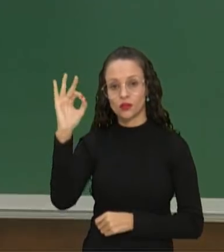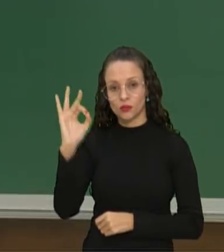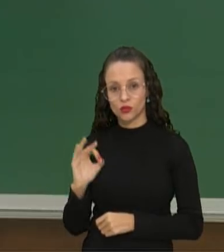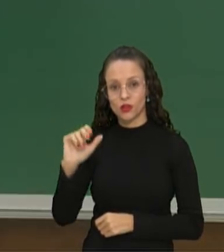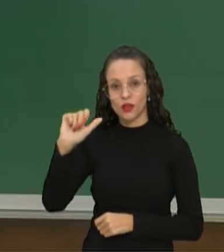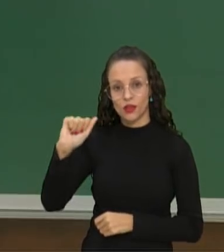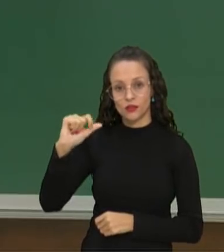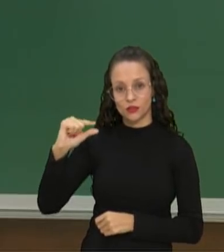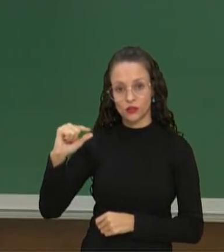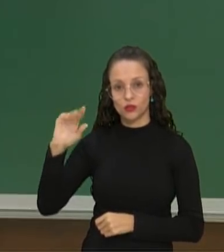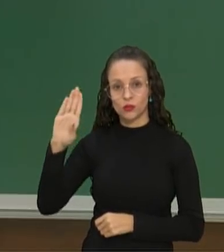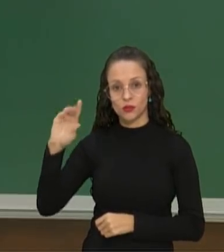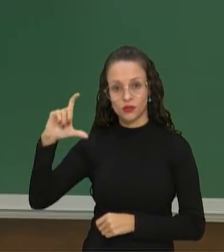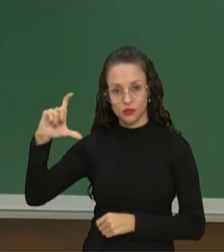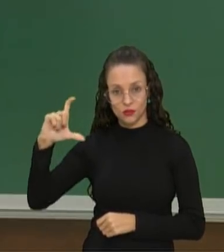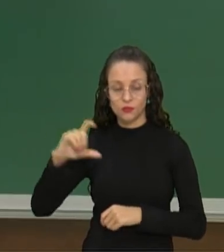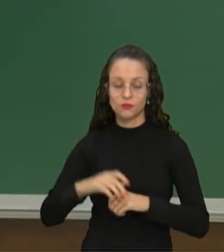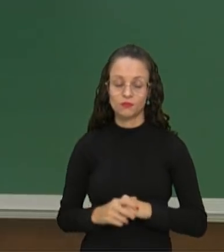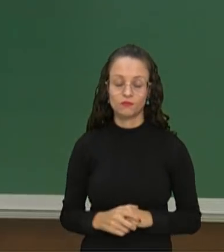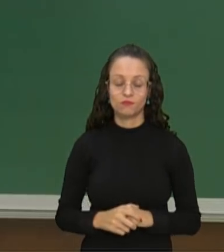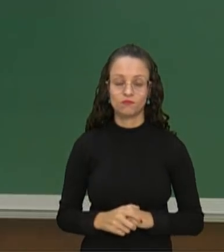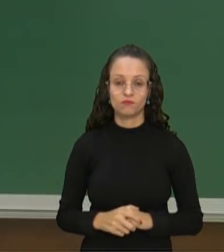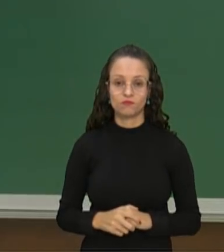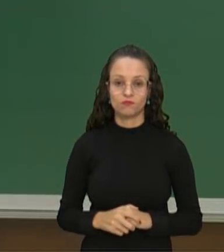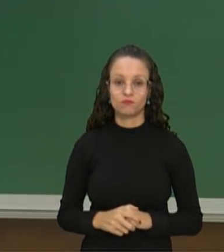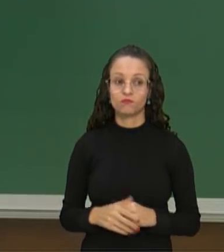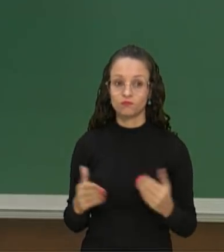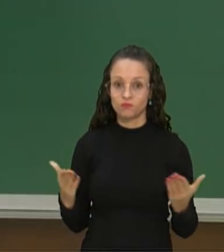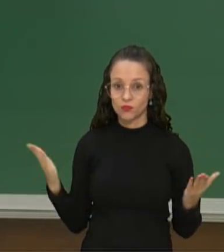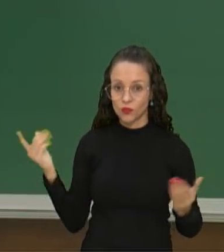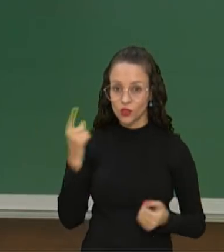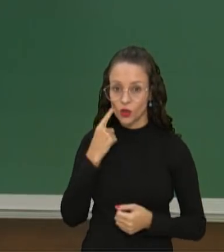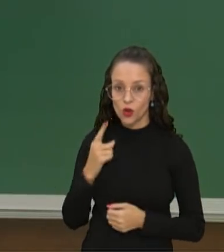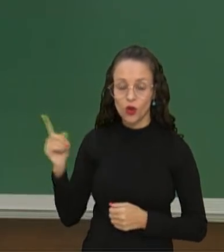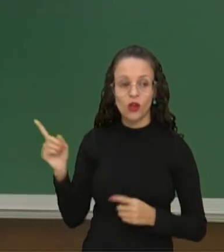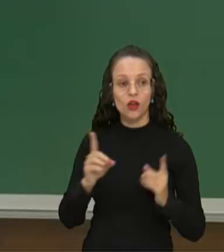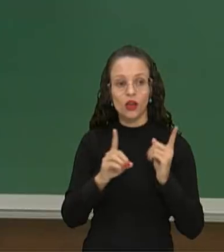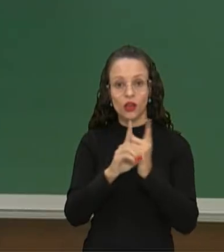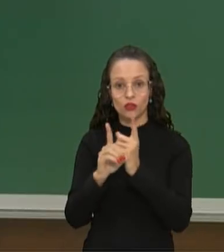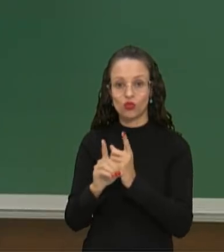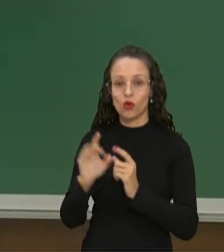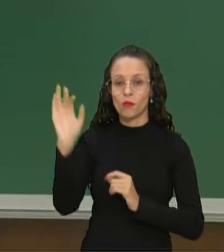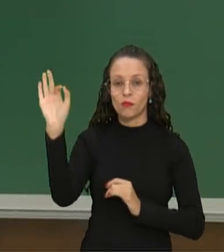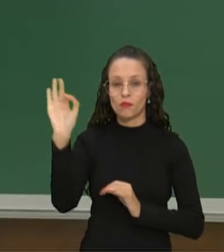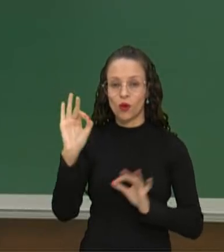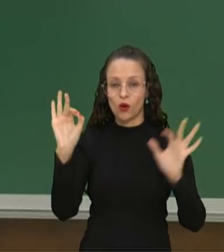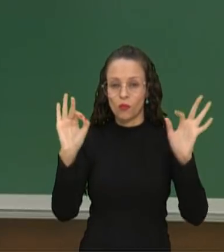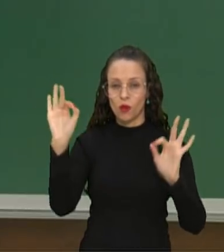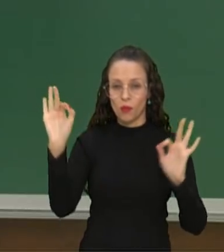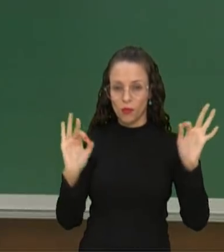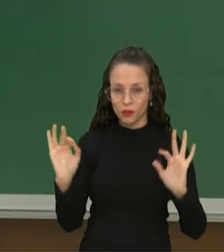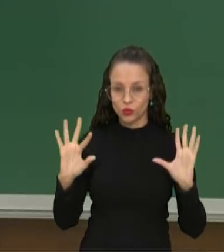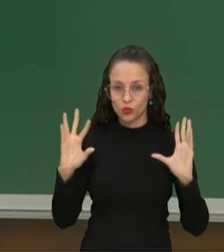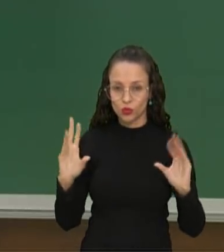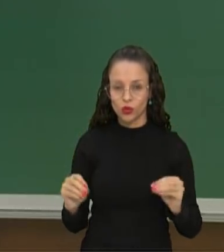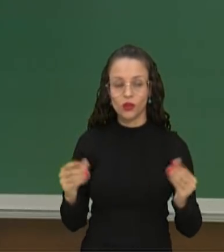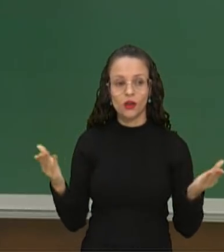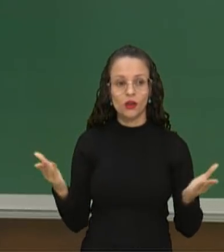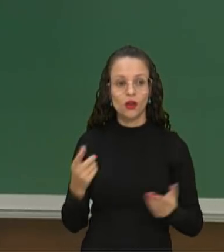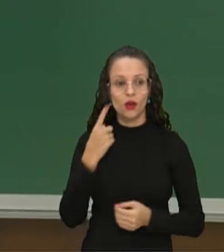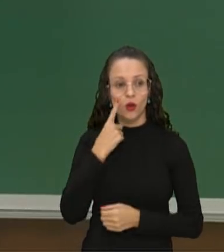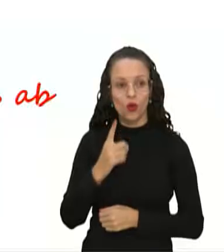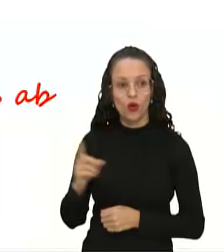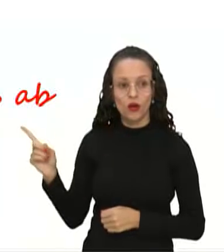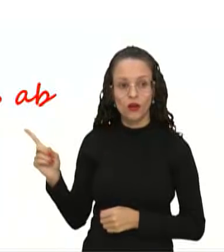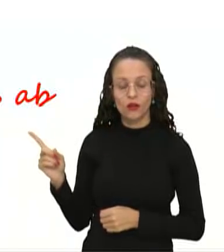parental azinho, bezão, ok? Então, tá aqui, a gente achou as proporções nesse caso. Eu quero esse aqui, ó,